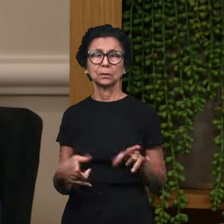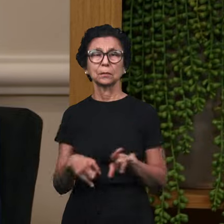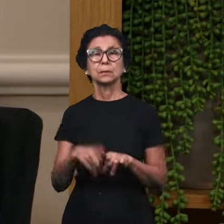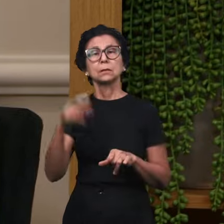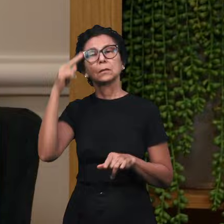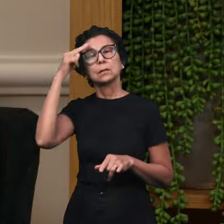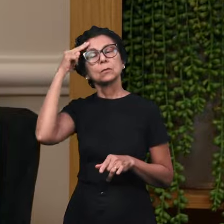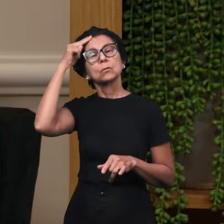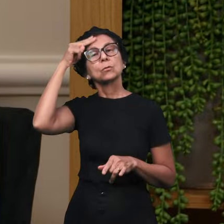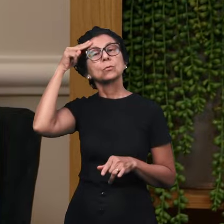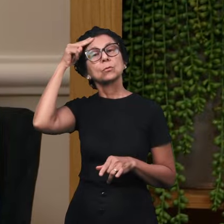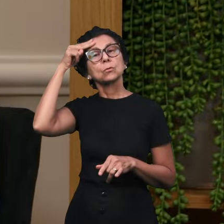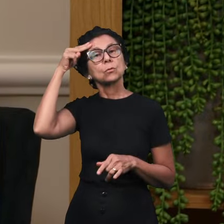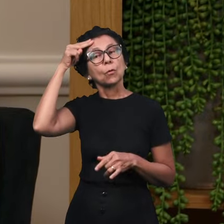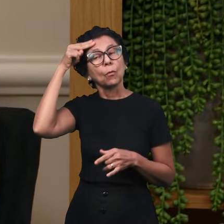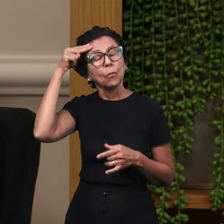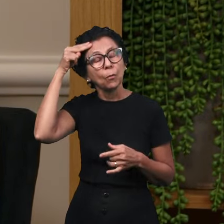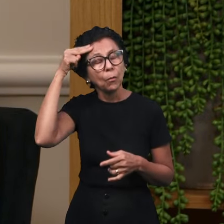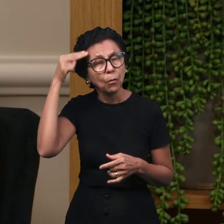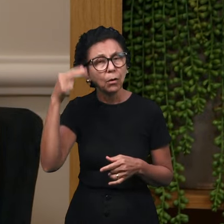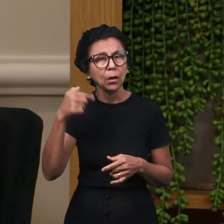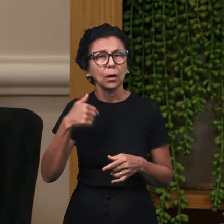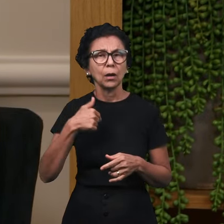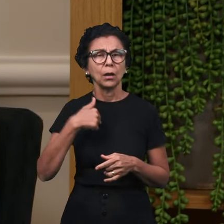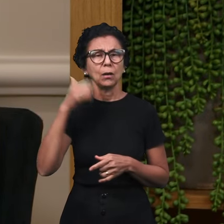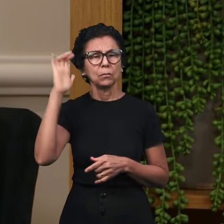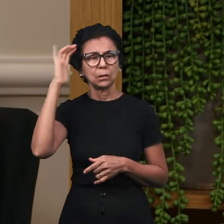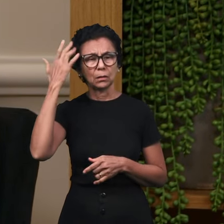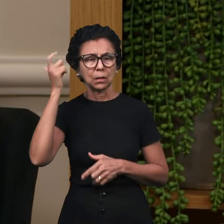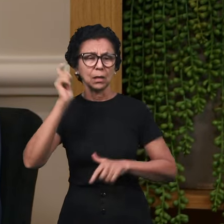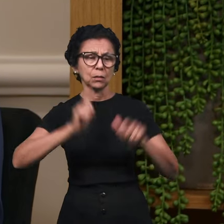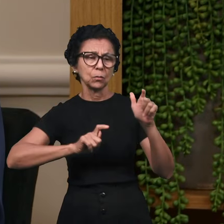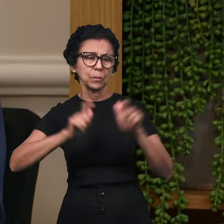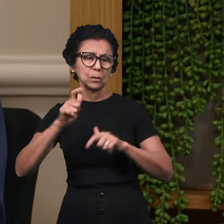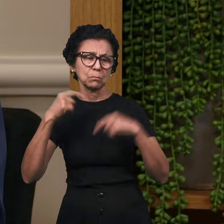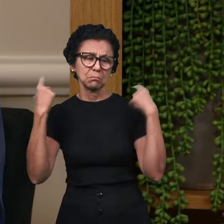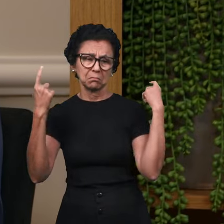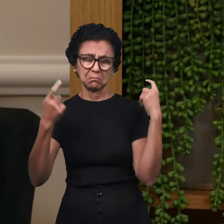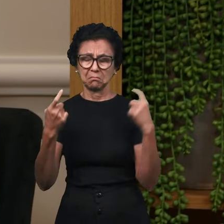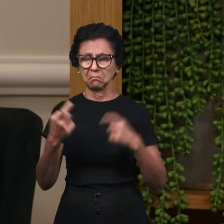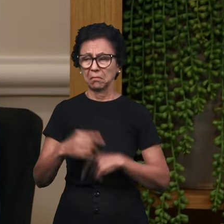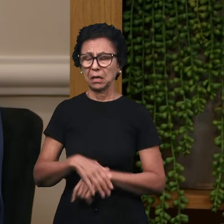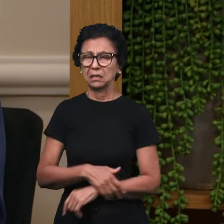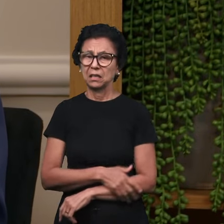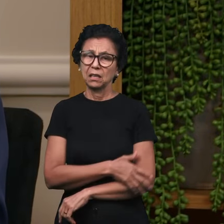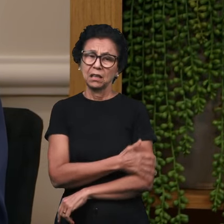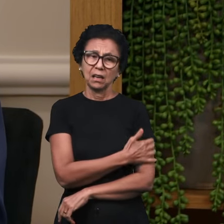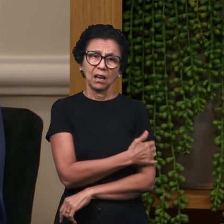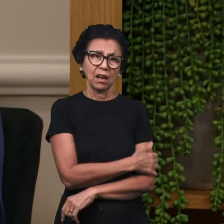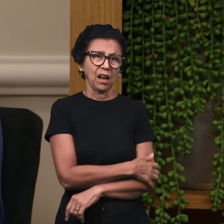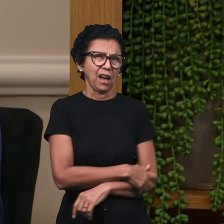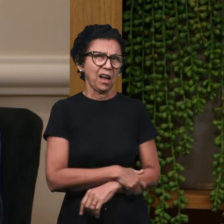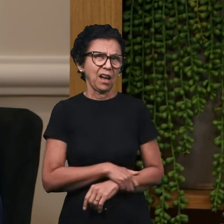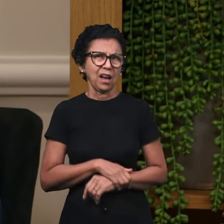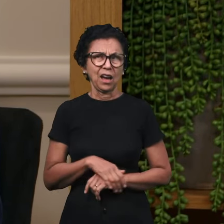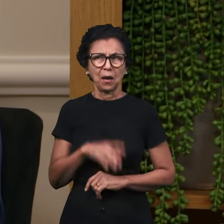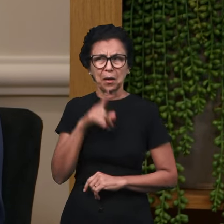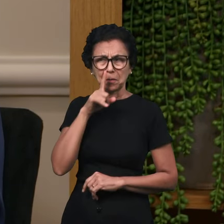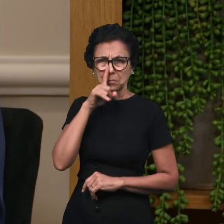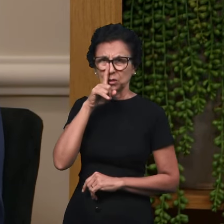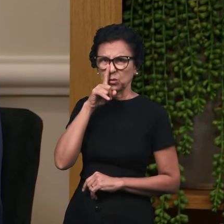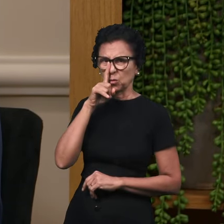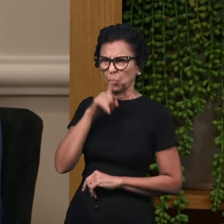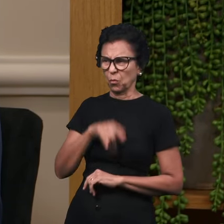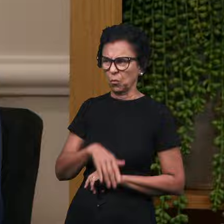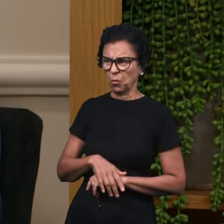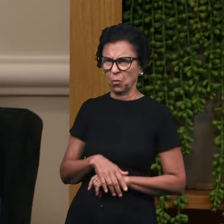né? Eu entendo a preocupação de algumas pessoas que podem dizer, mas não é